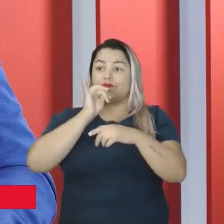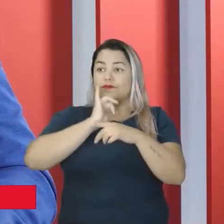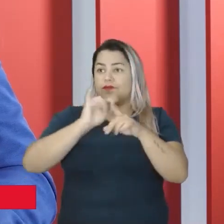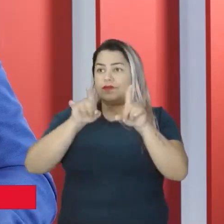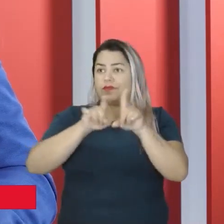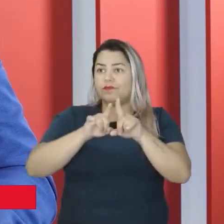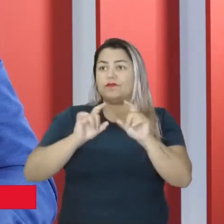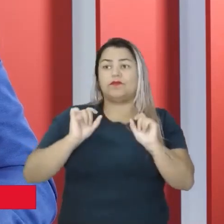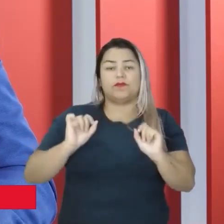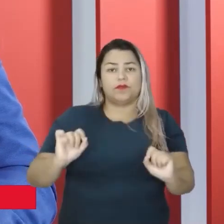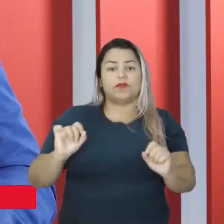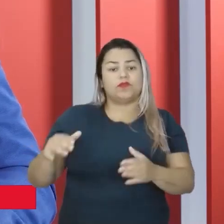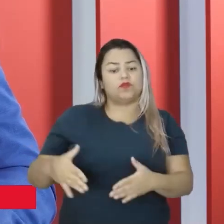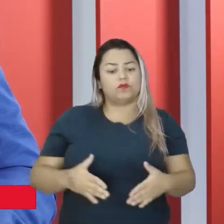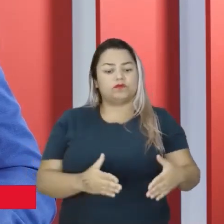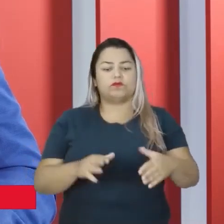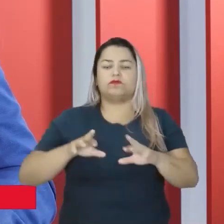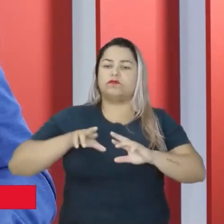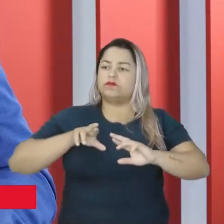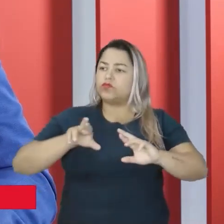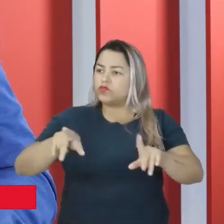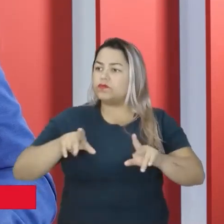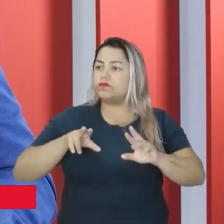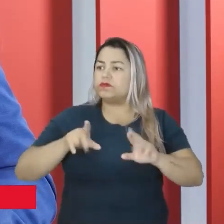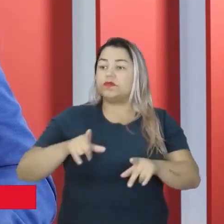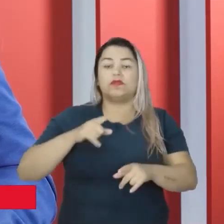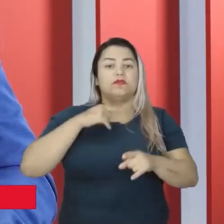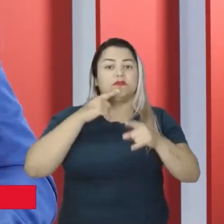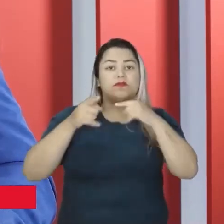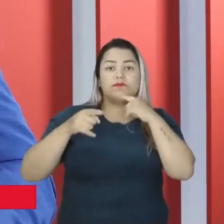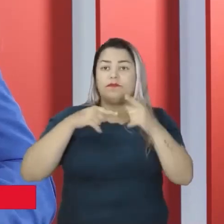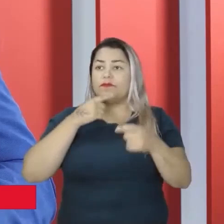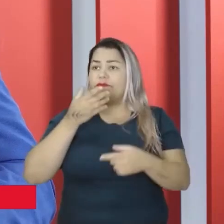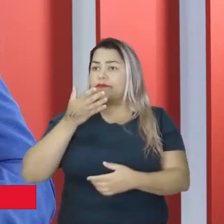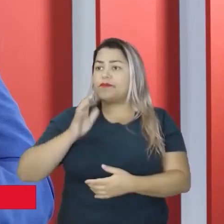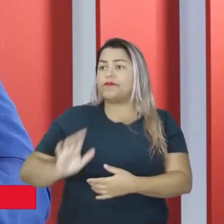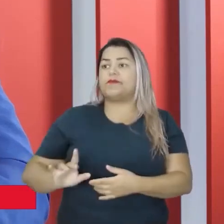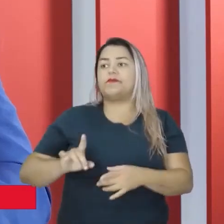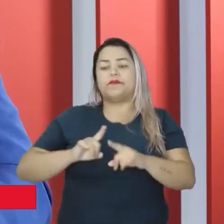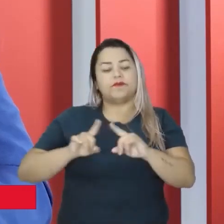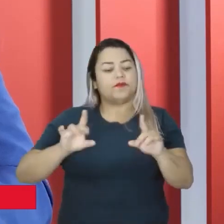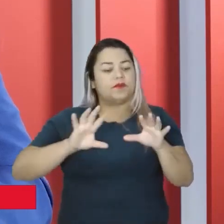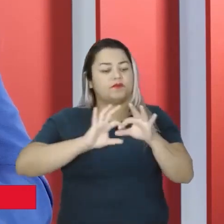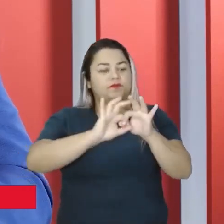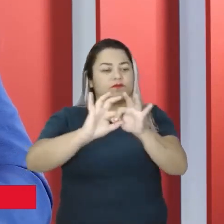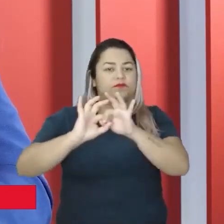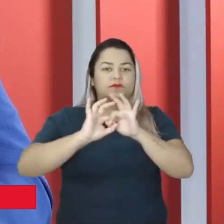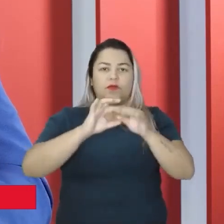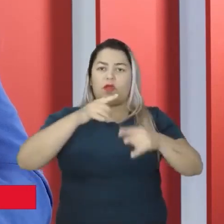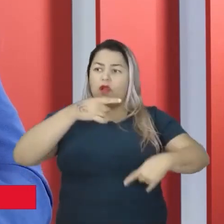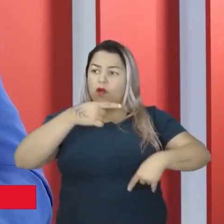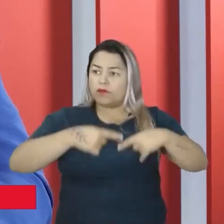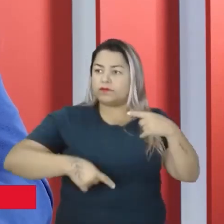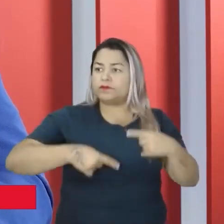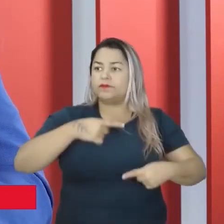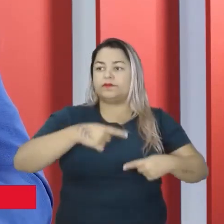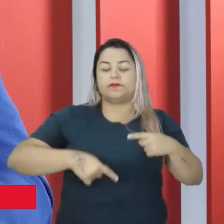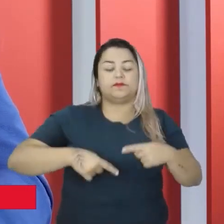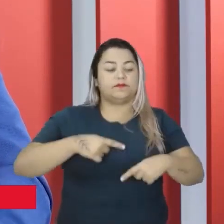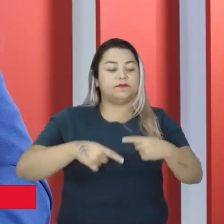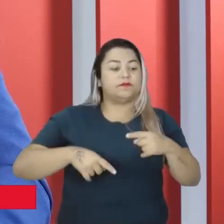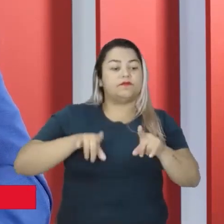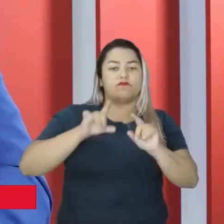uma unidade, que é diferente de unanimidade, ninguém quer unanimidade, mas há uma união política, a gente dialogando com o